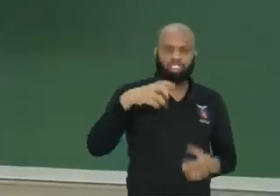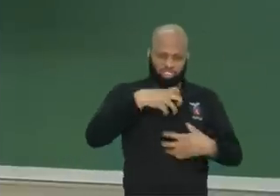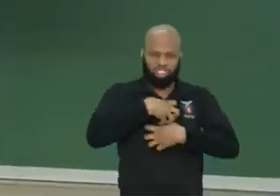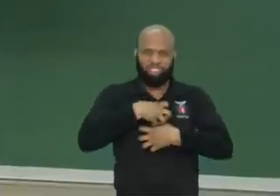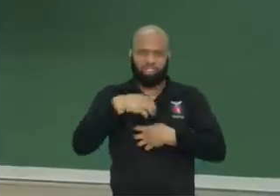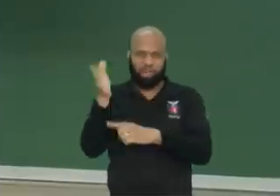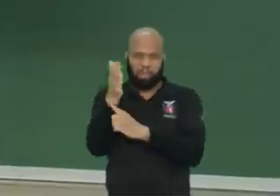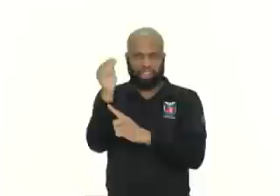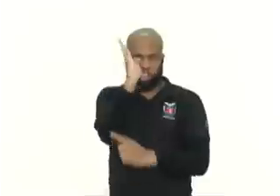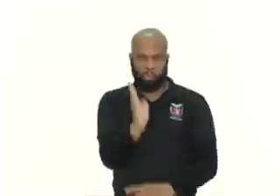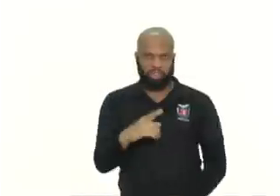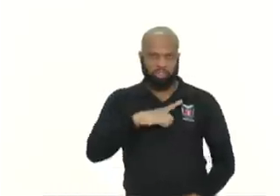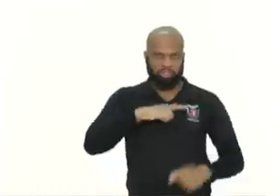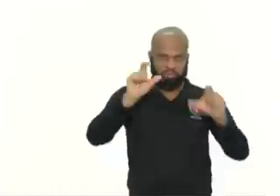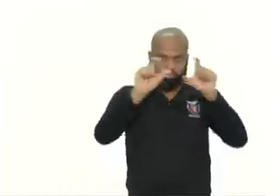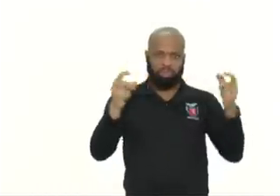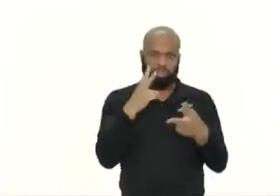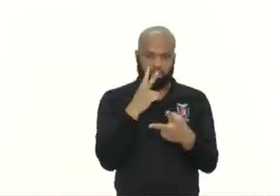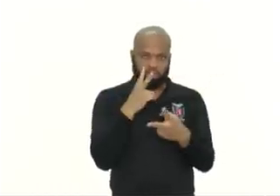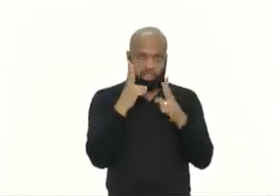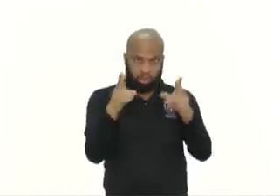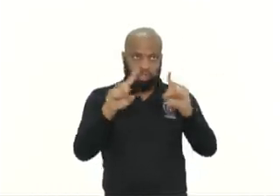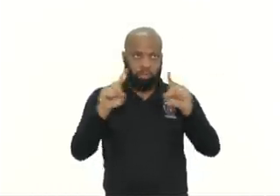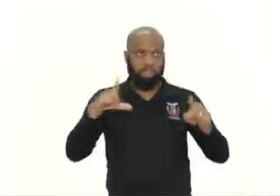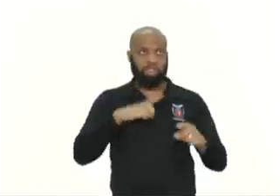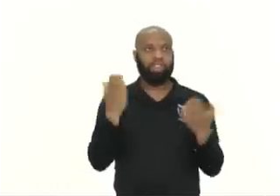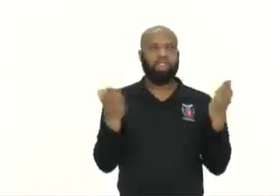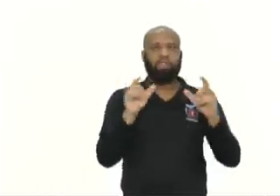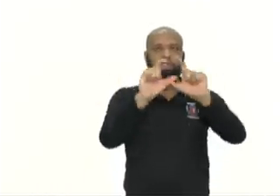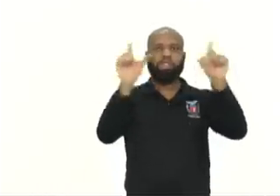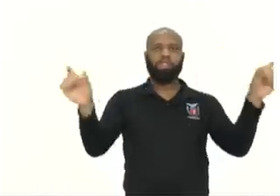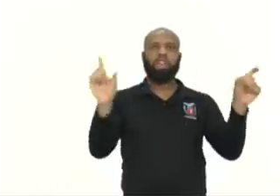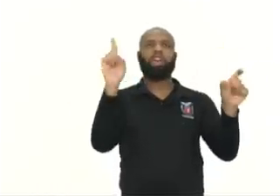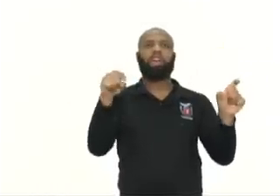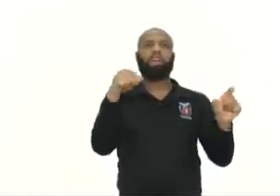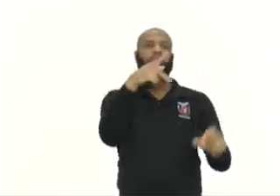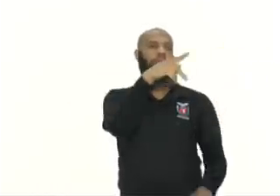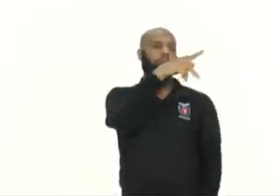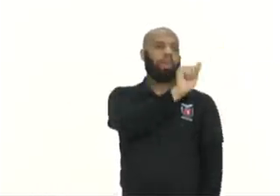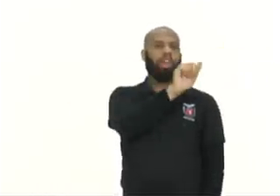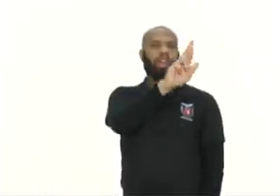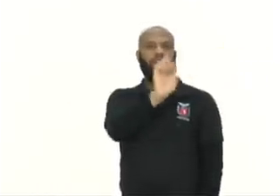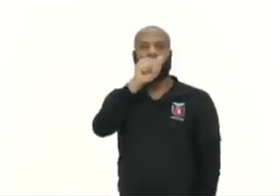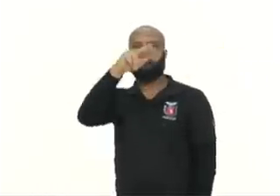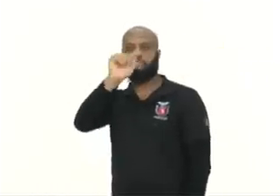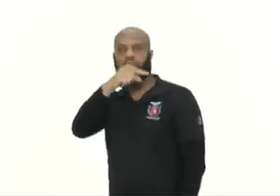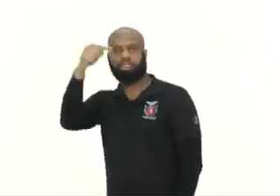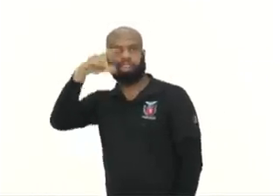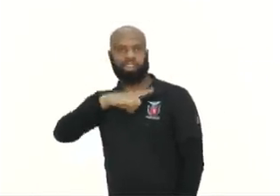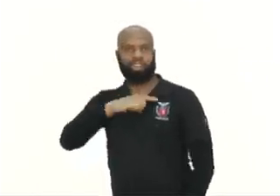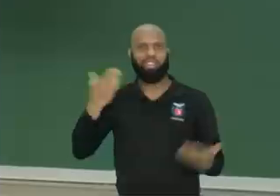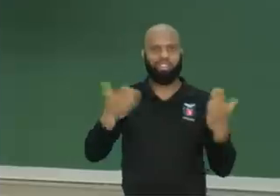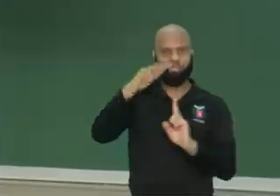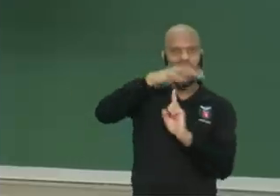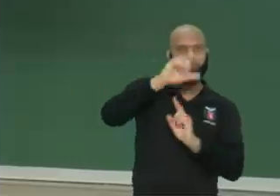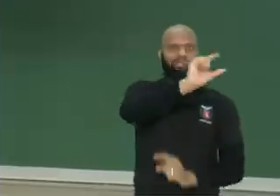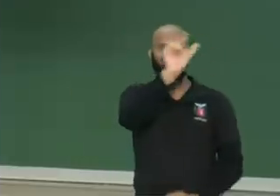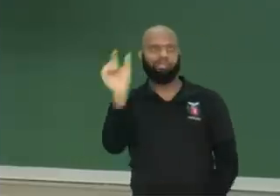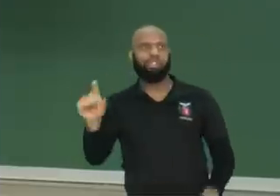reformulação traz então a ideia de a palavra Paraná aqui no meio, né? De um lado a gente vai ter um ramo